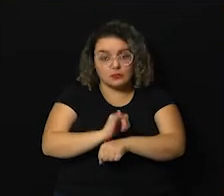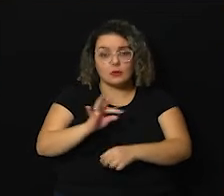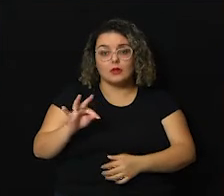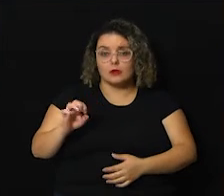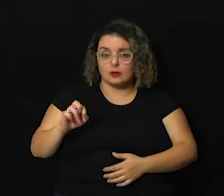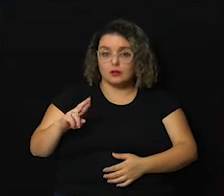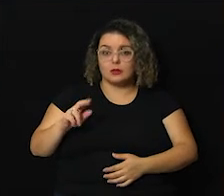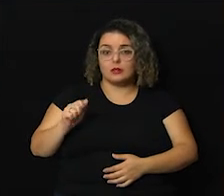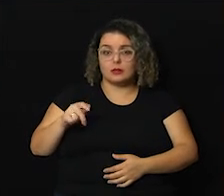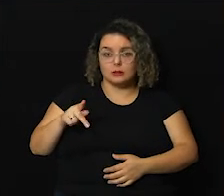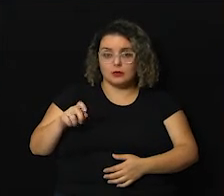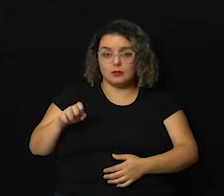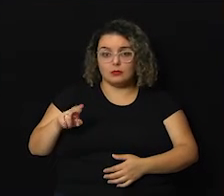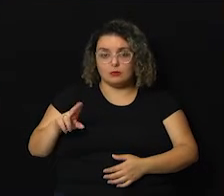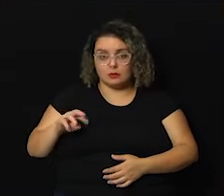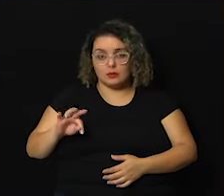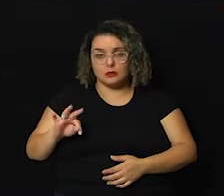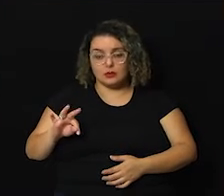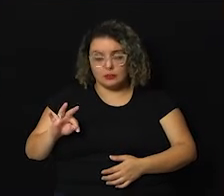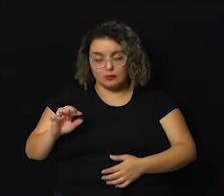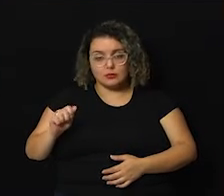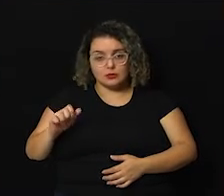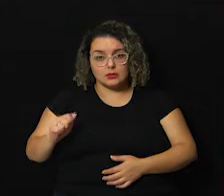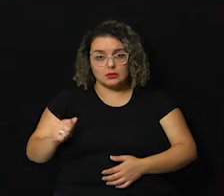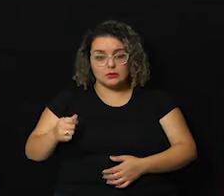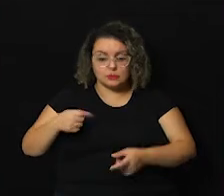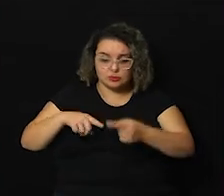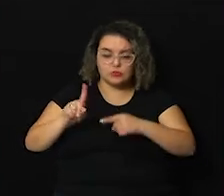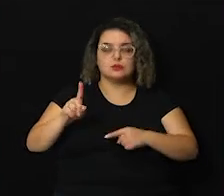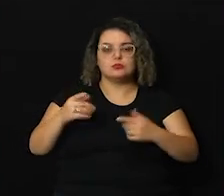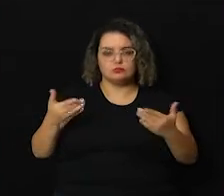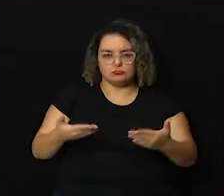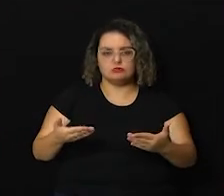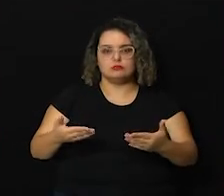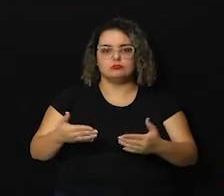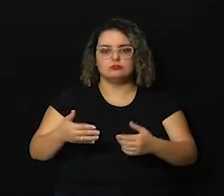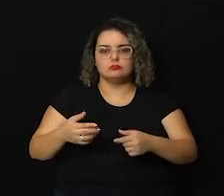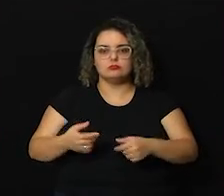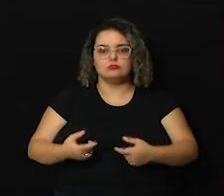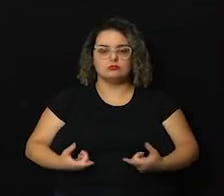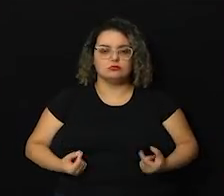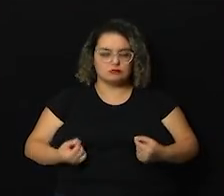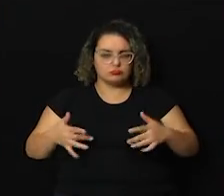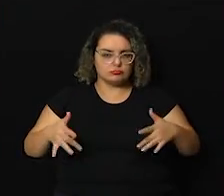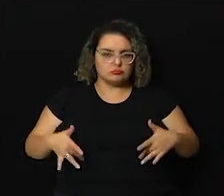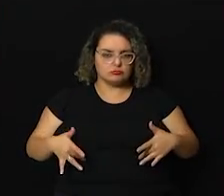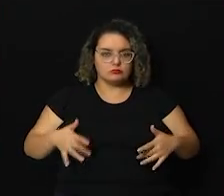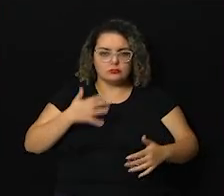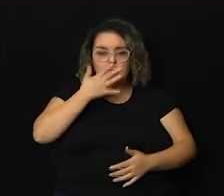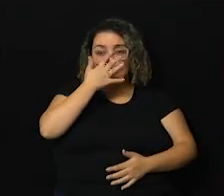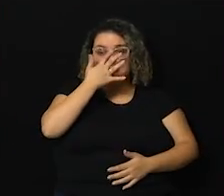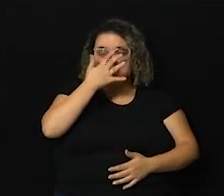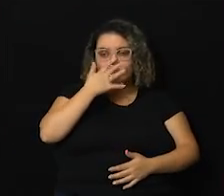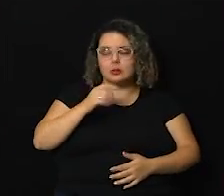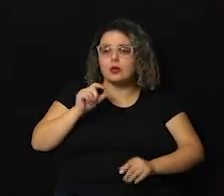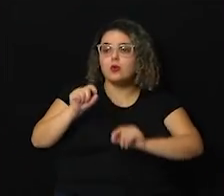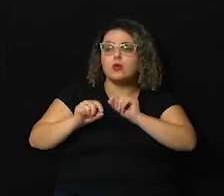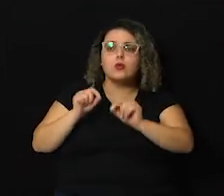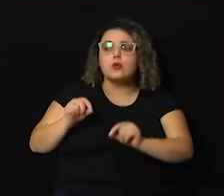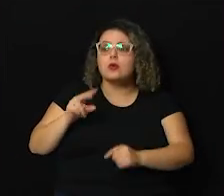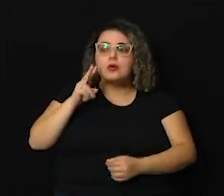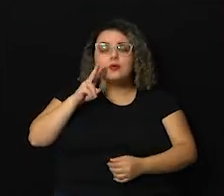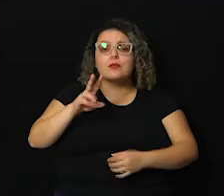terapêuticas de melhor sucesso no câncer renal hoje em dia. Doutor, quando a gente fala de câncer renal, o que o senhor vê